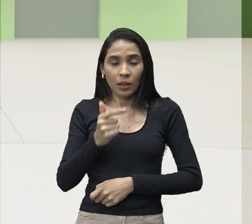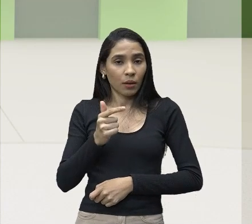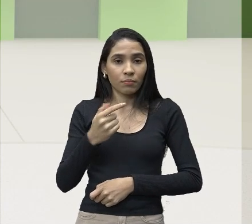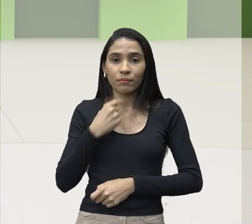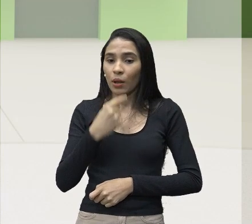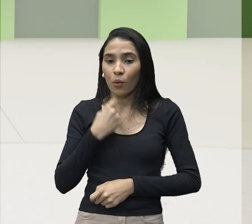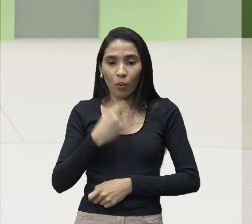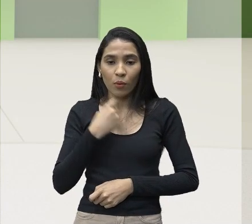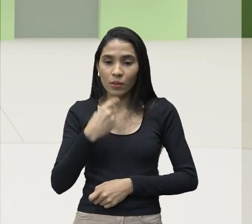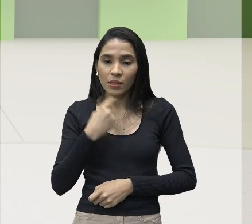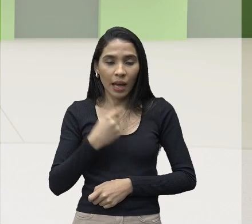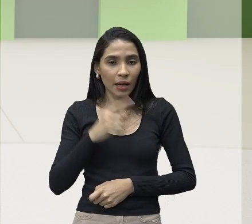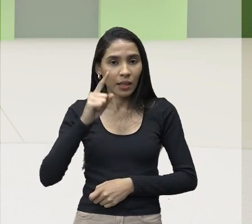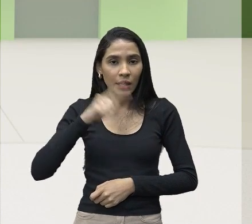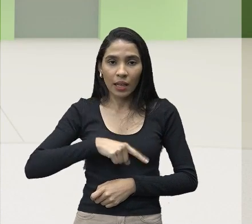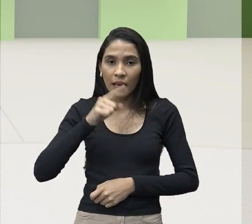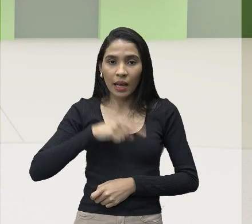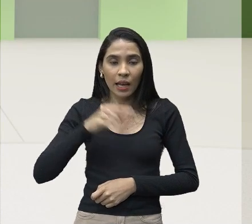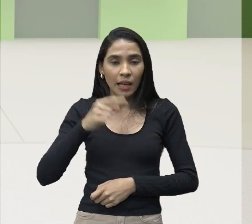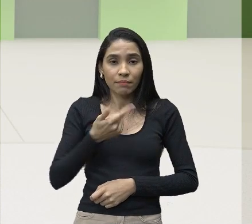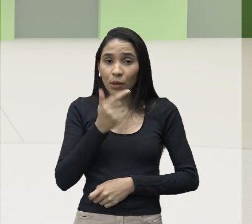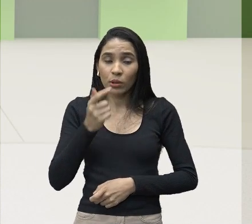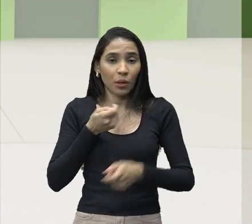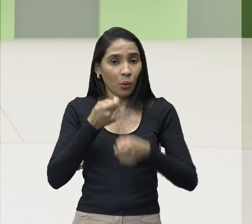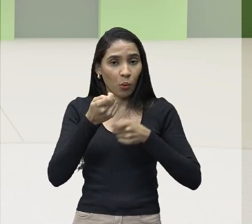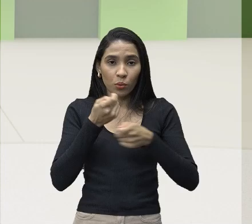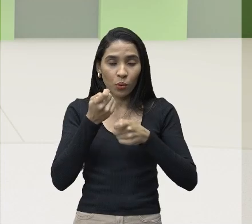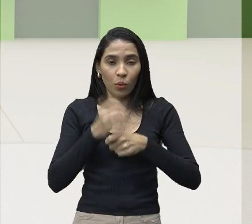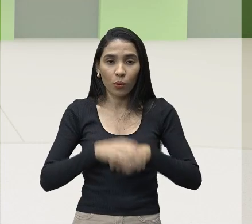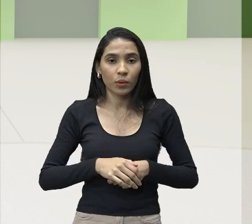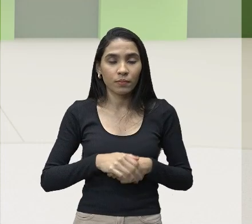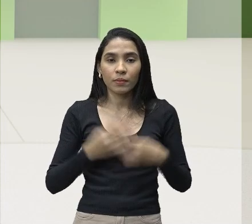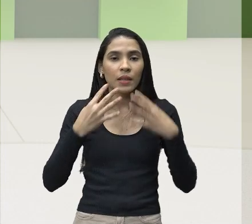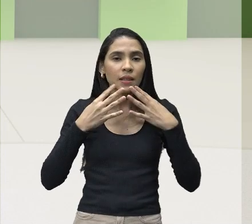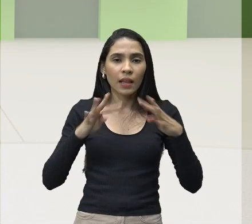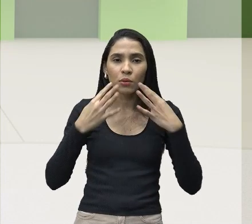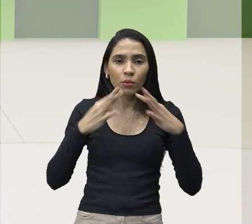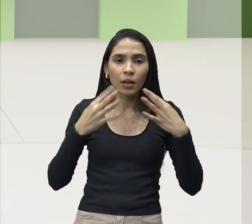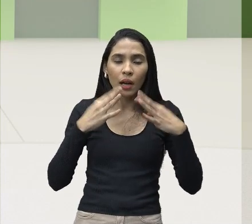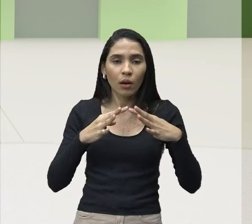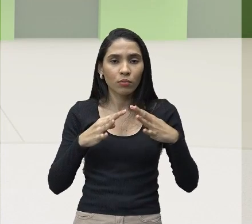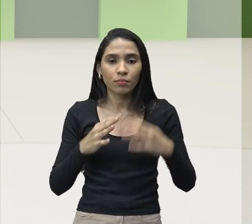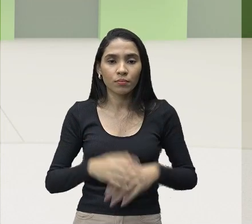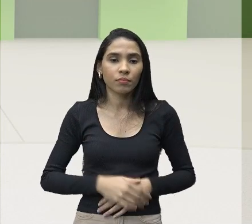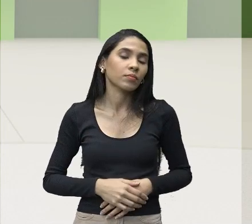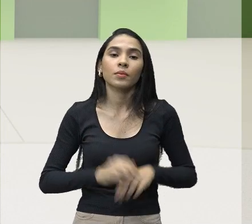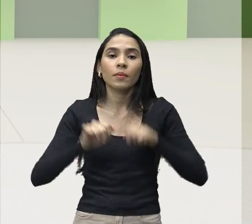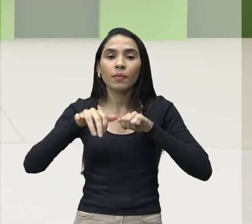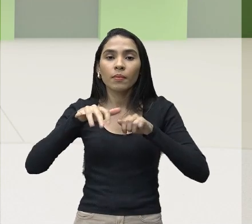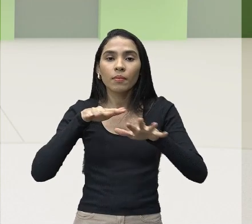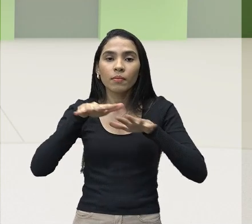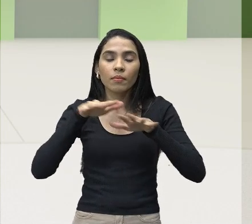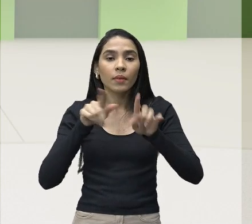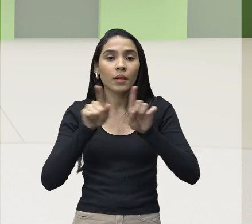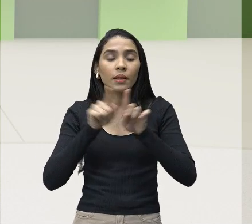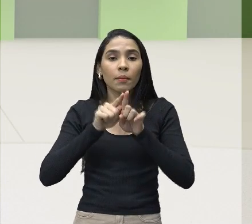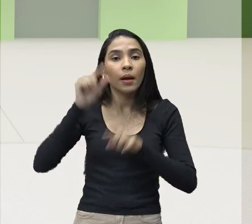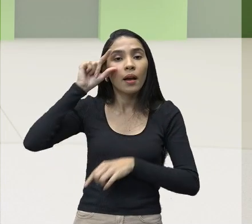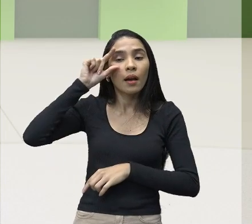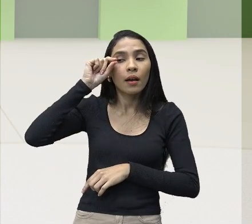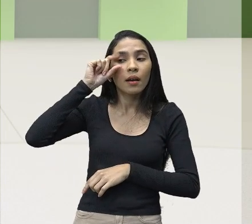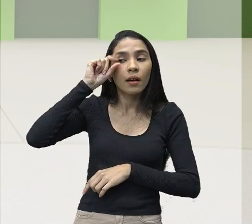que a gente faz de forma involuntária, ela vai acontecendo naturalmente. A dilatação da pupila também é